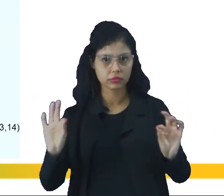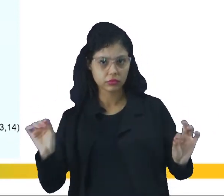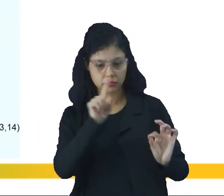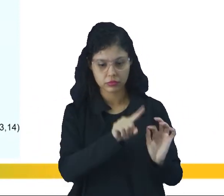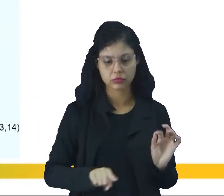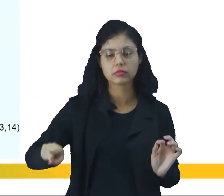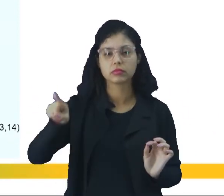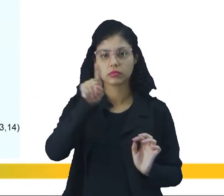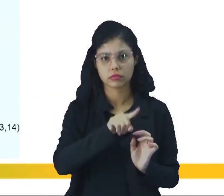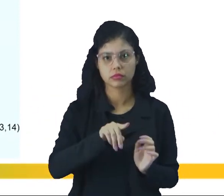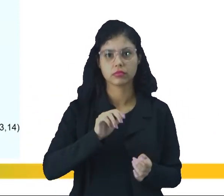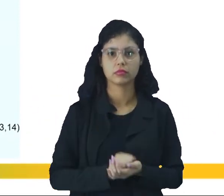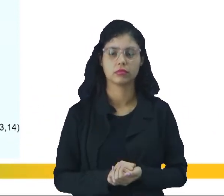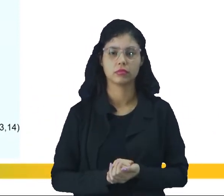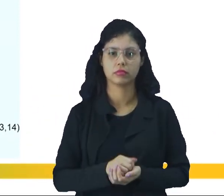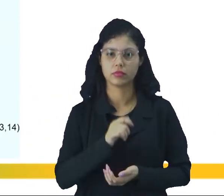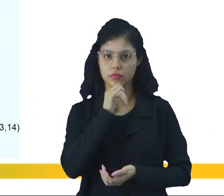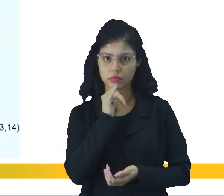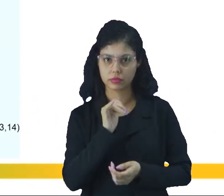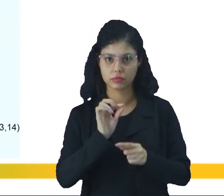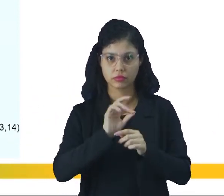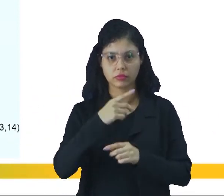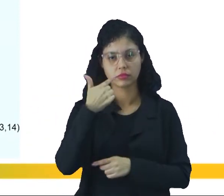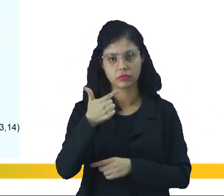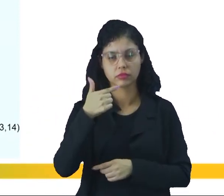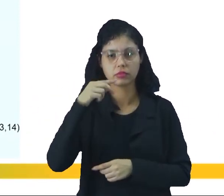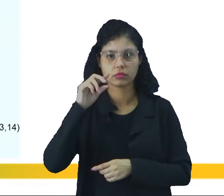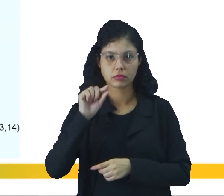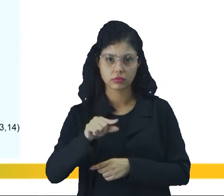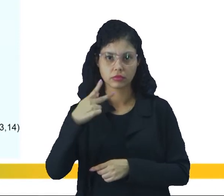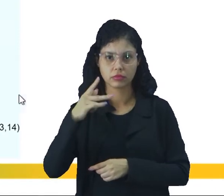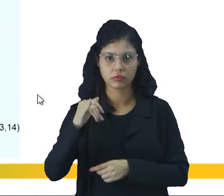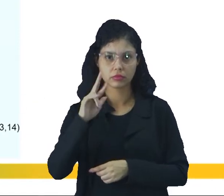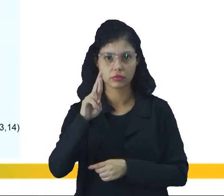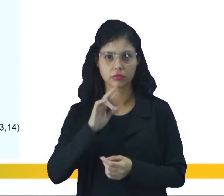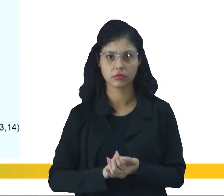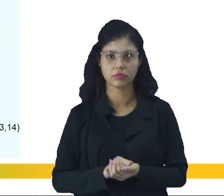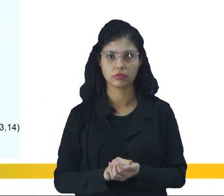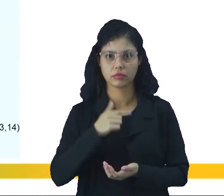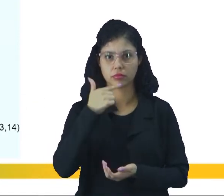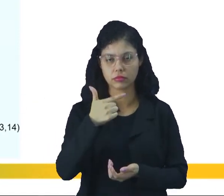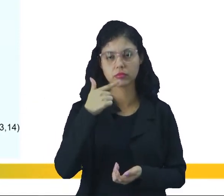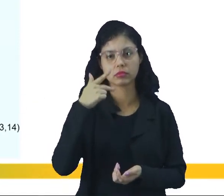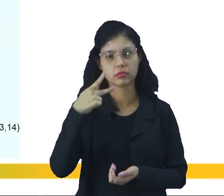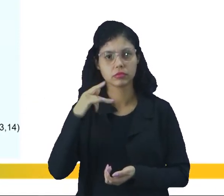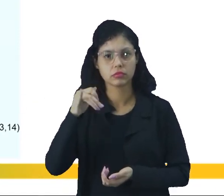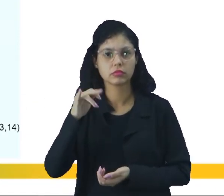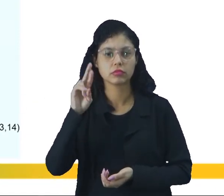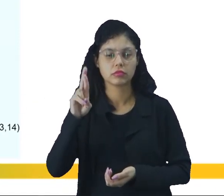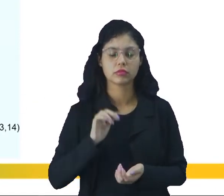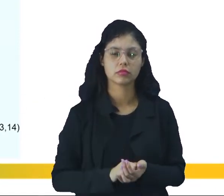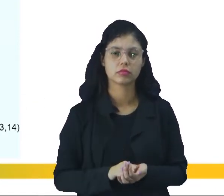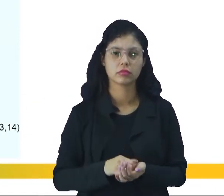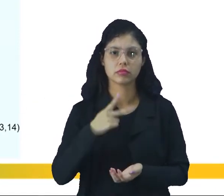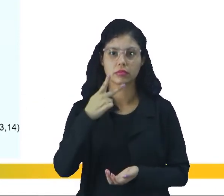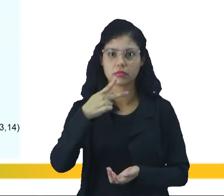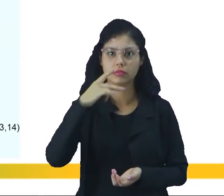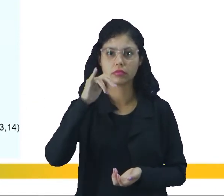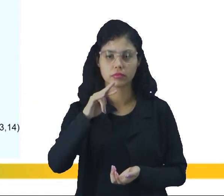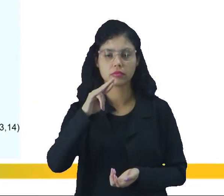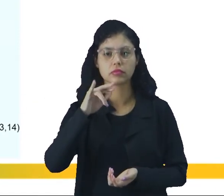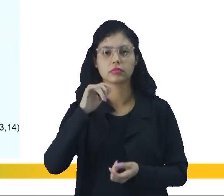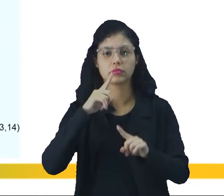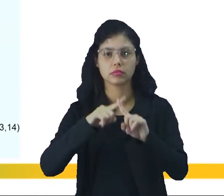tá, desse círculo. E esse comprimento vai medir 2πr. Então, falou em comprimento é 2πr. Falou em área é πr